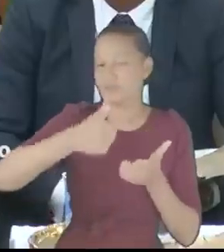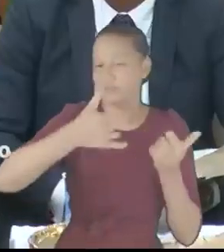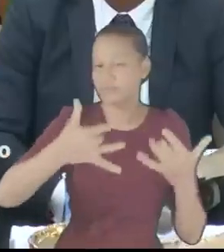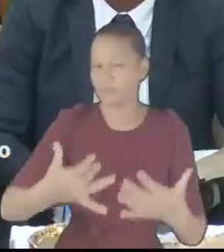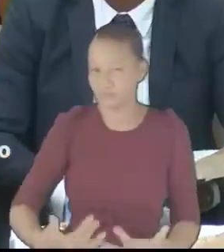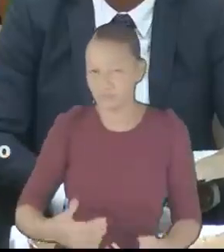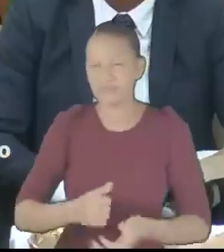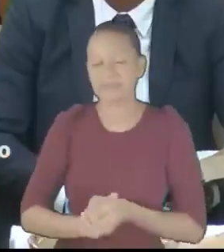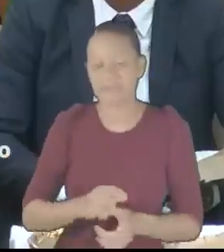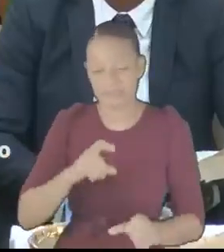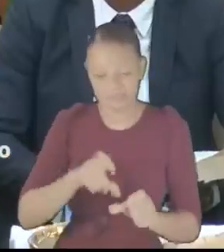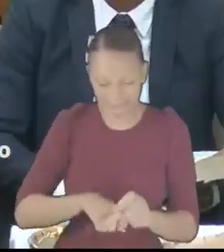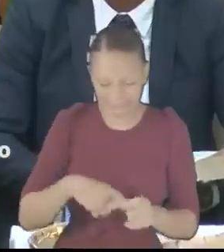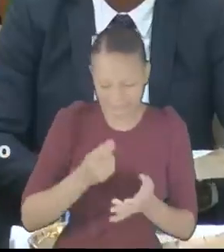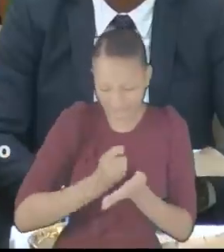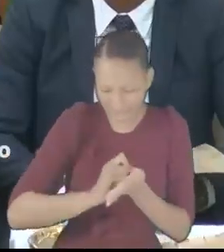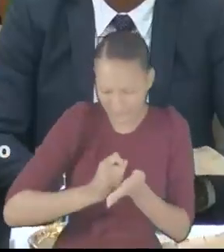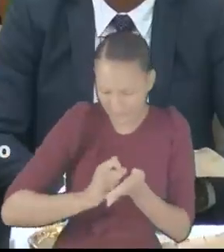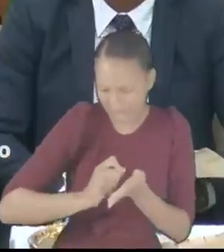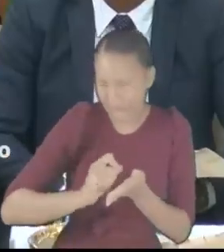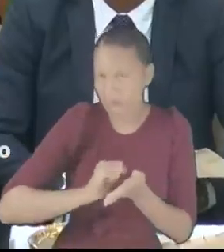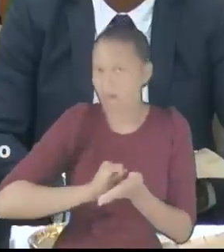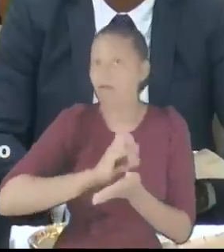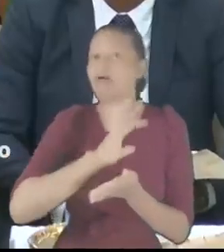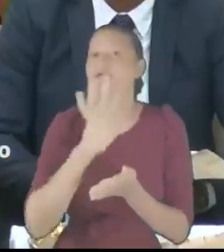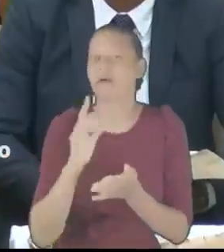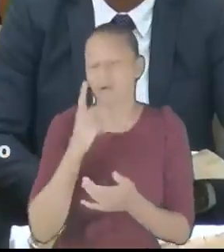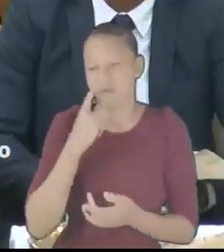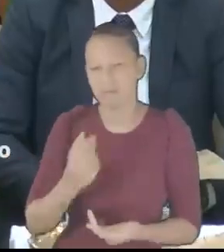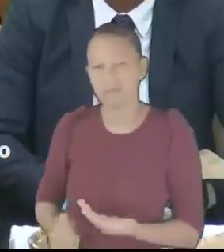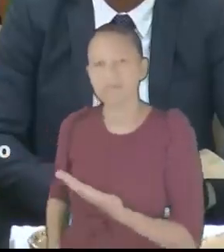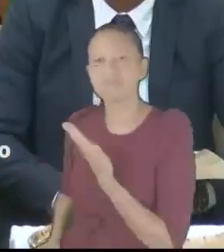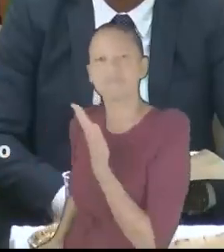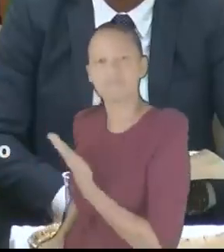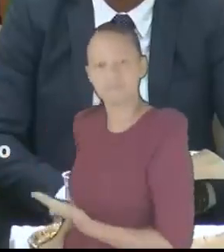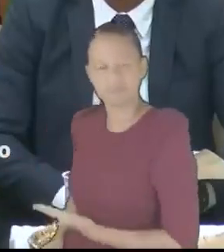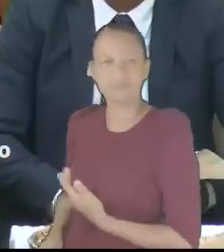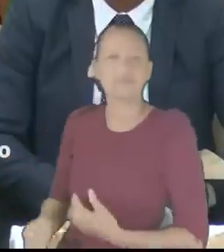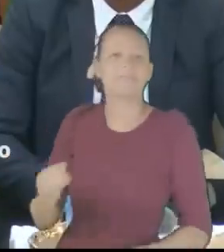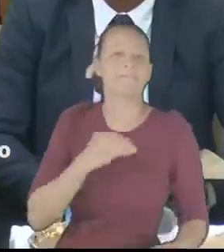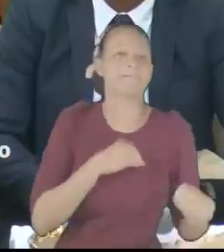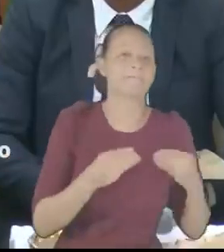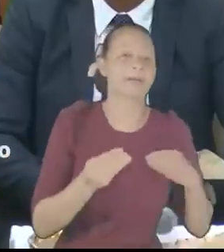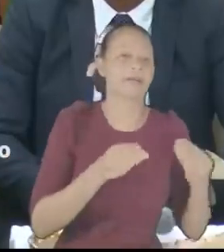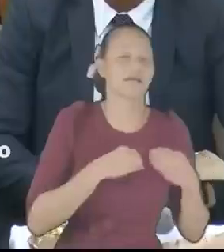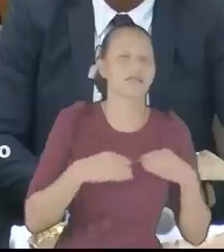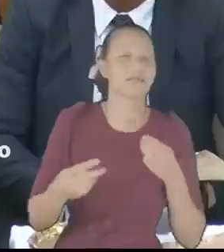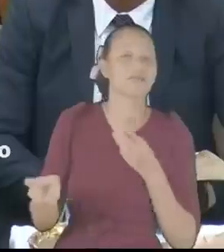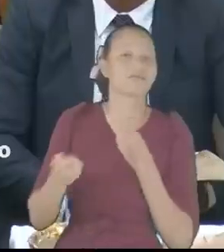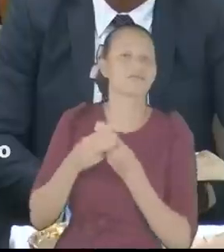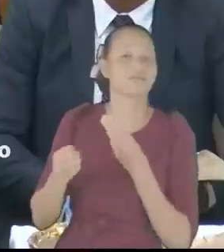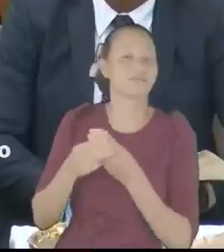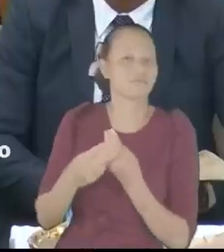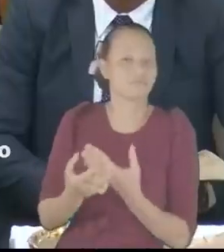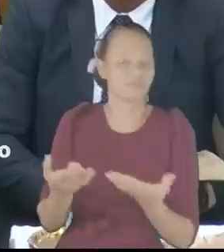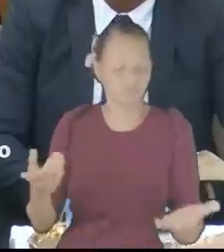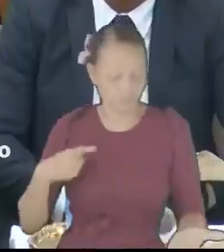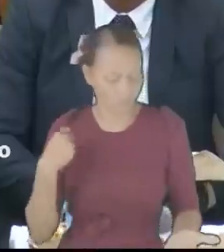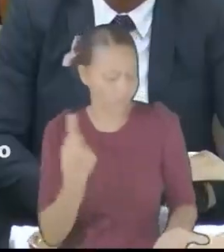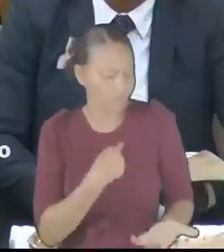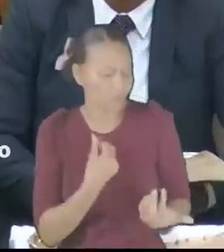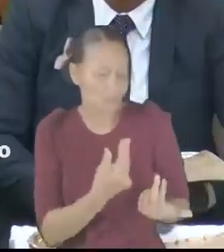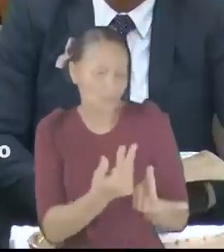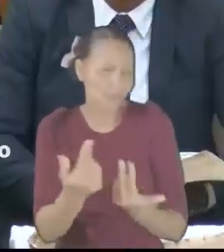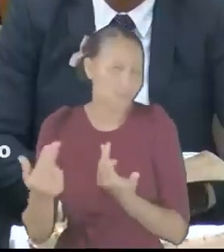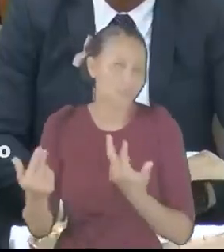dívida estava bem escrita mesmo. Olha aí na tela, o pecado de Judá, como era que estava escrito o pecado de Judá e o nosso.